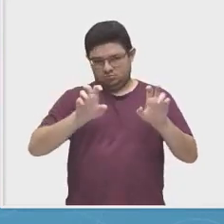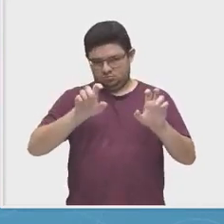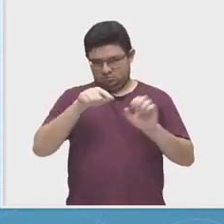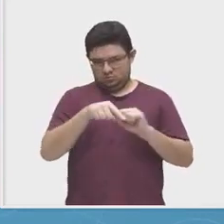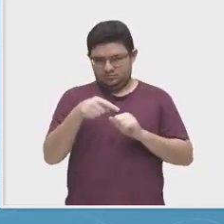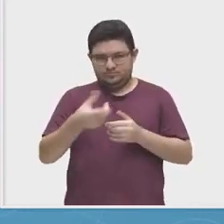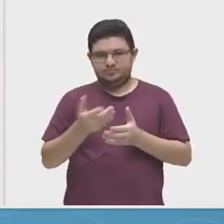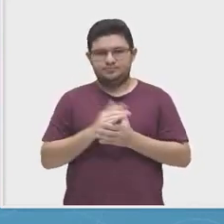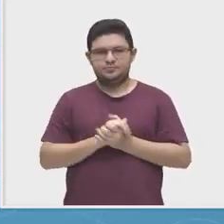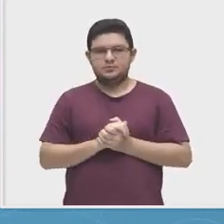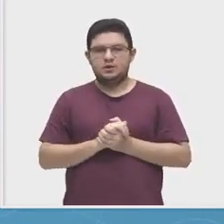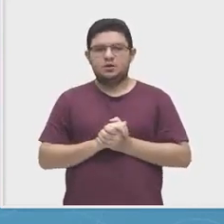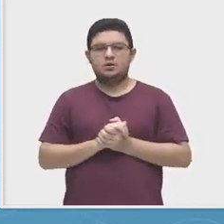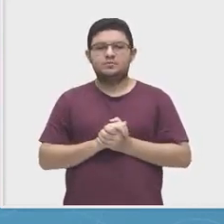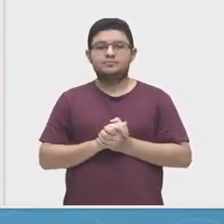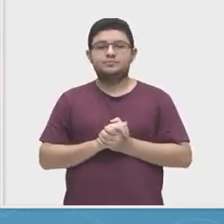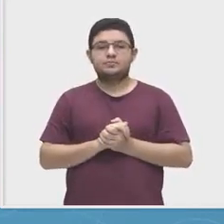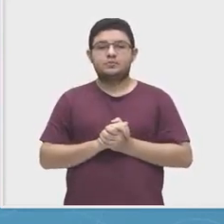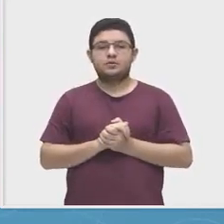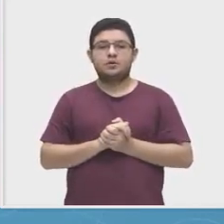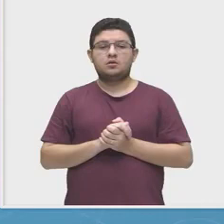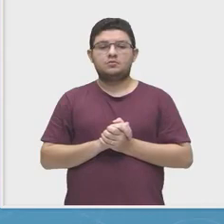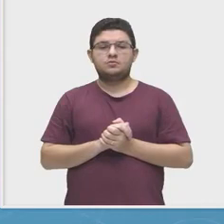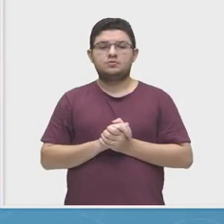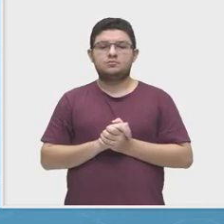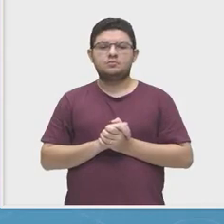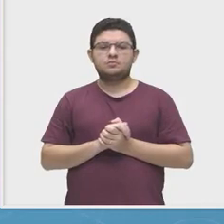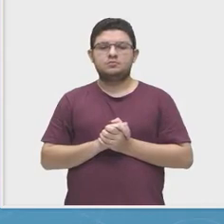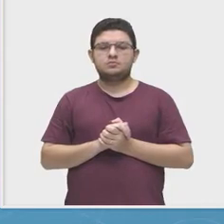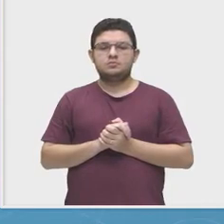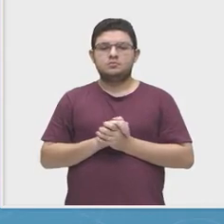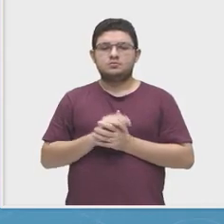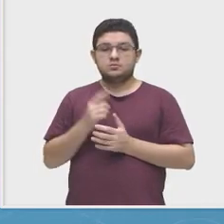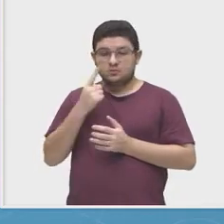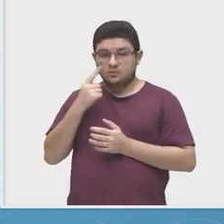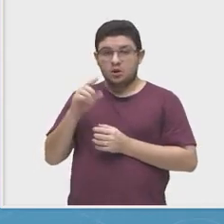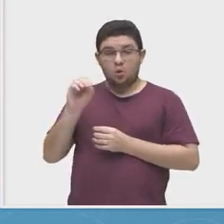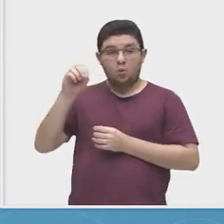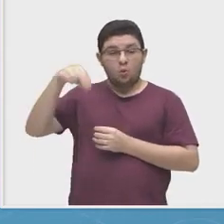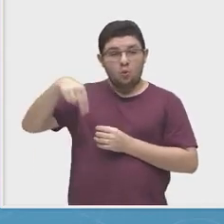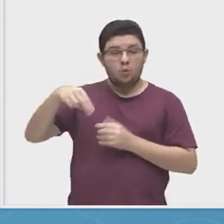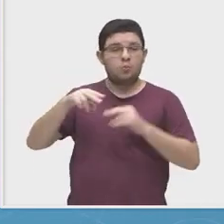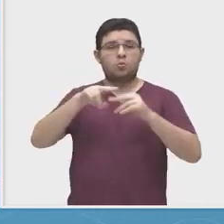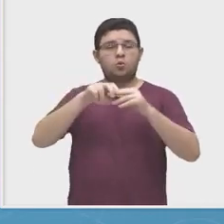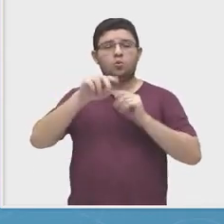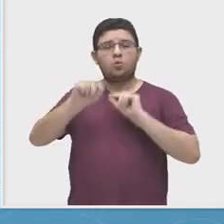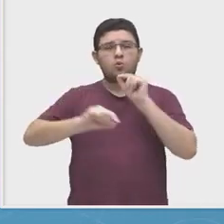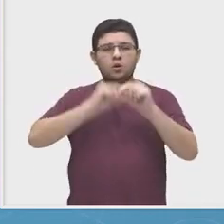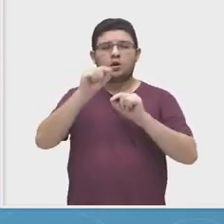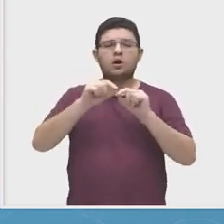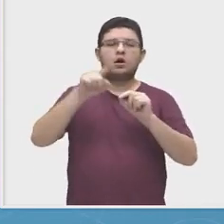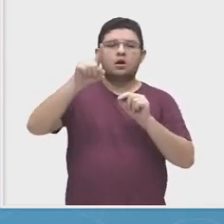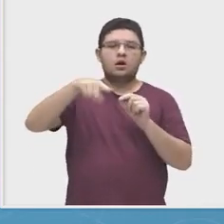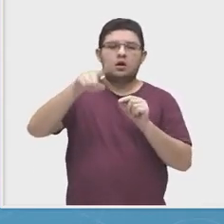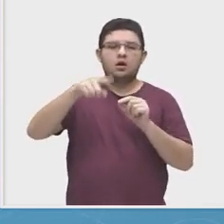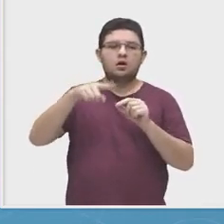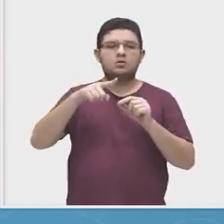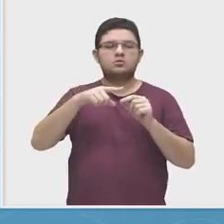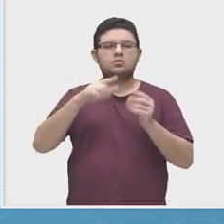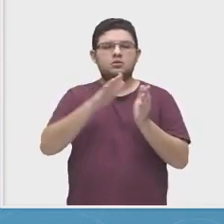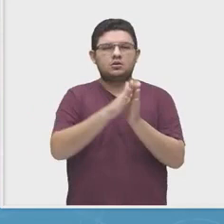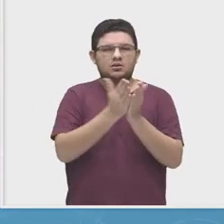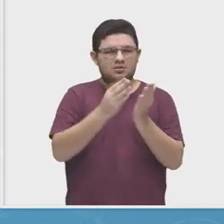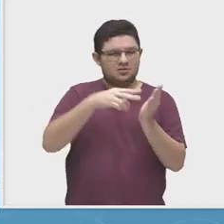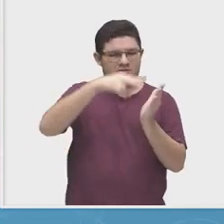newspaper, né, utilizo sempre a preposição on, porque passa a ideia de superfície,